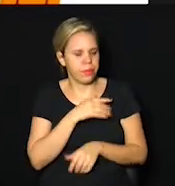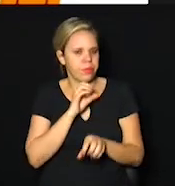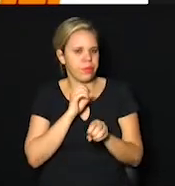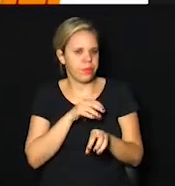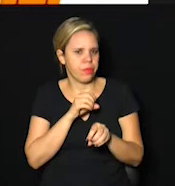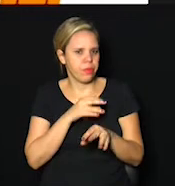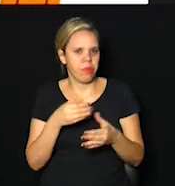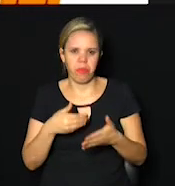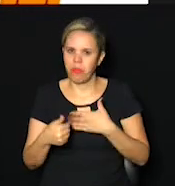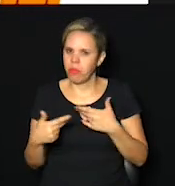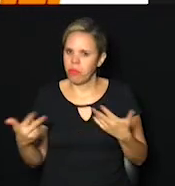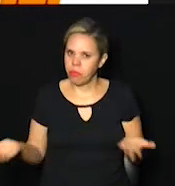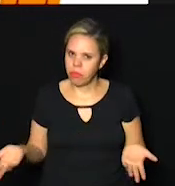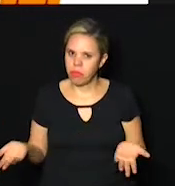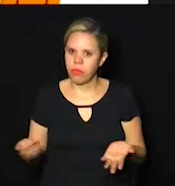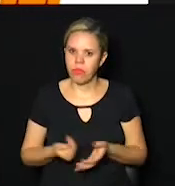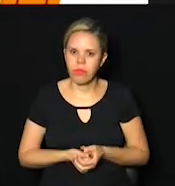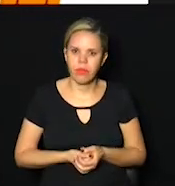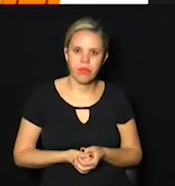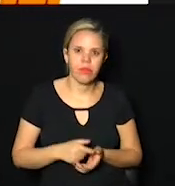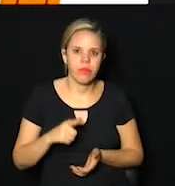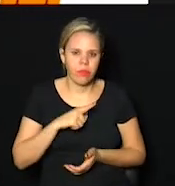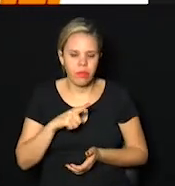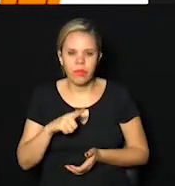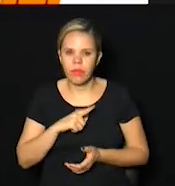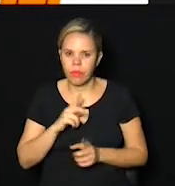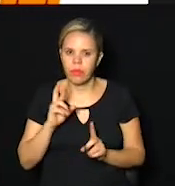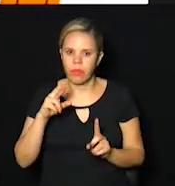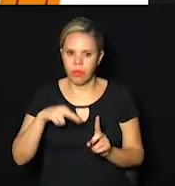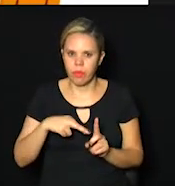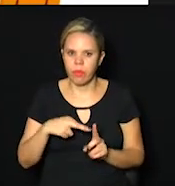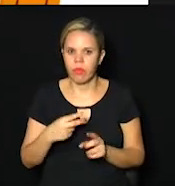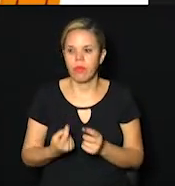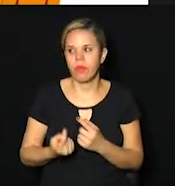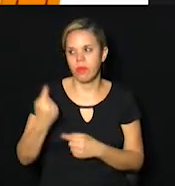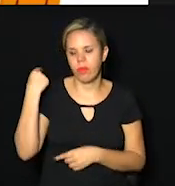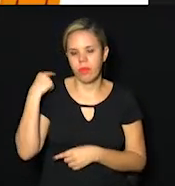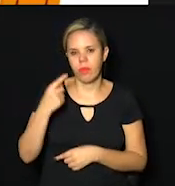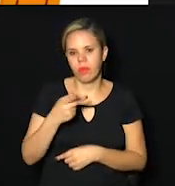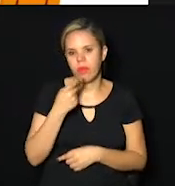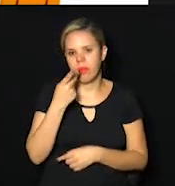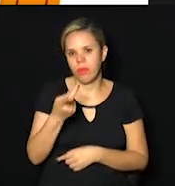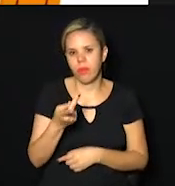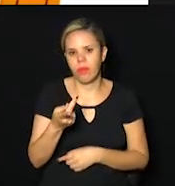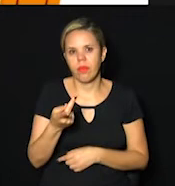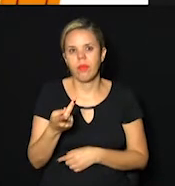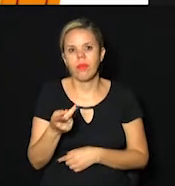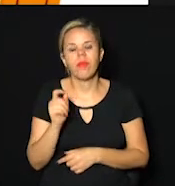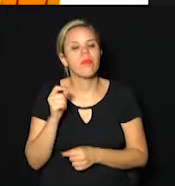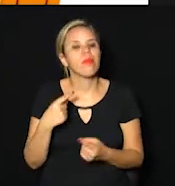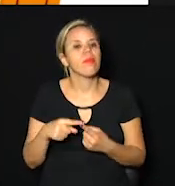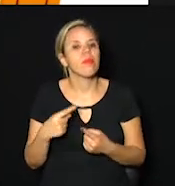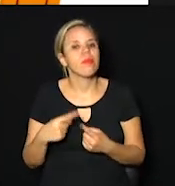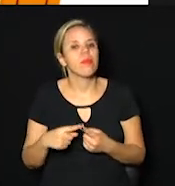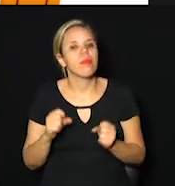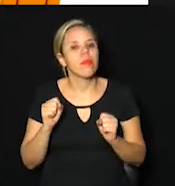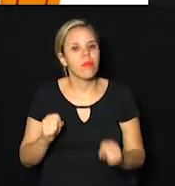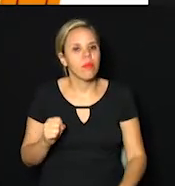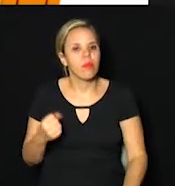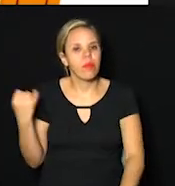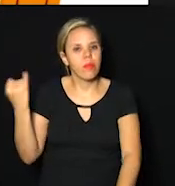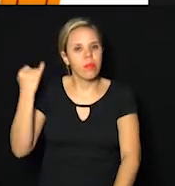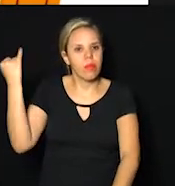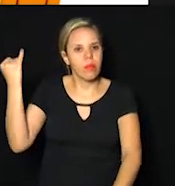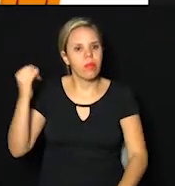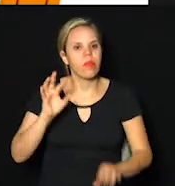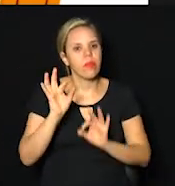ou com qualquer coisa dessas, ele tem que ter uma referência de passado para dizer por que ele pode ser importante para